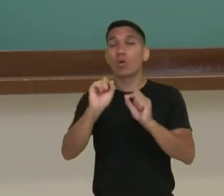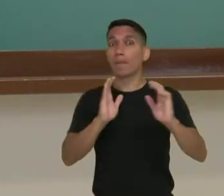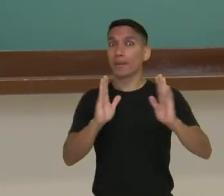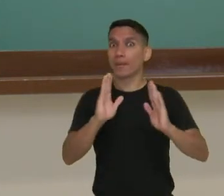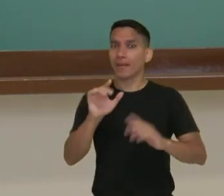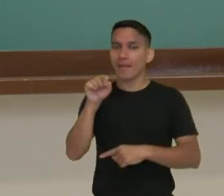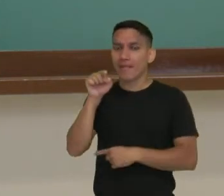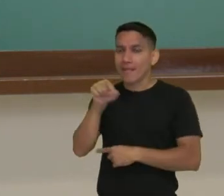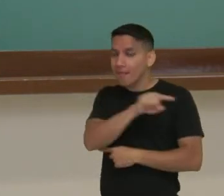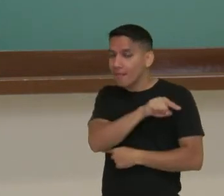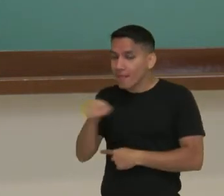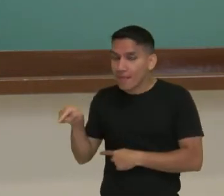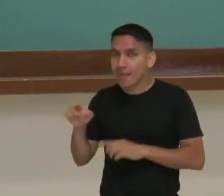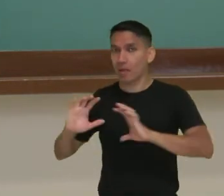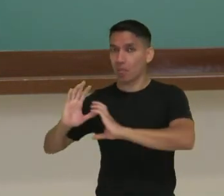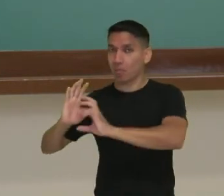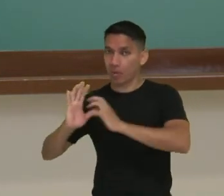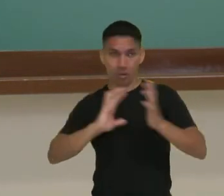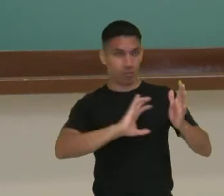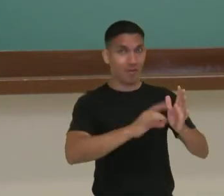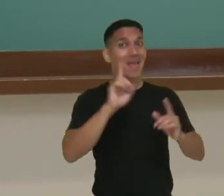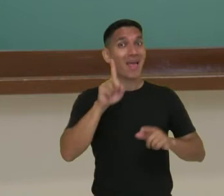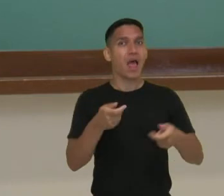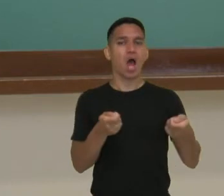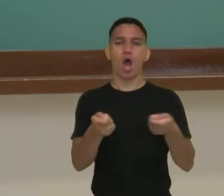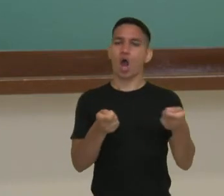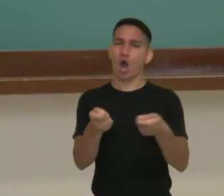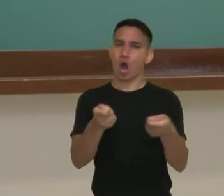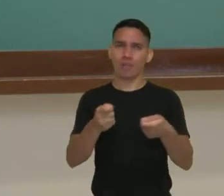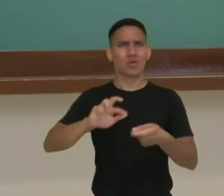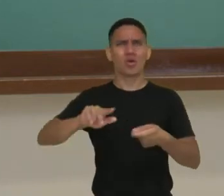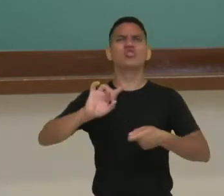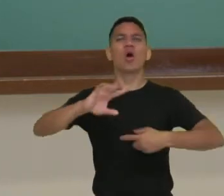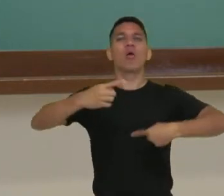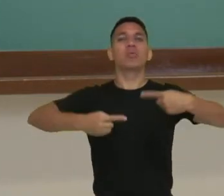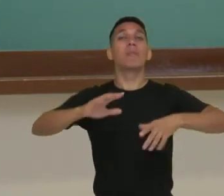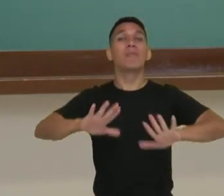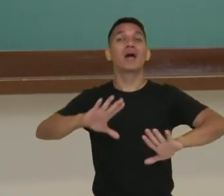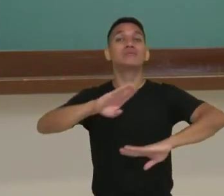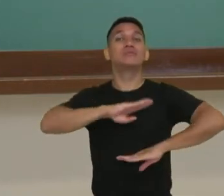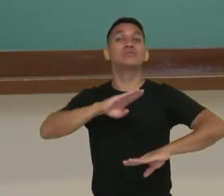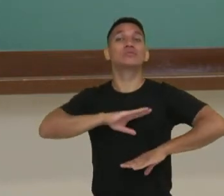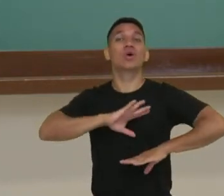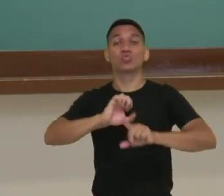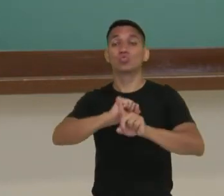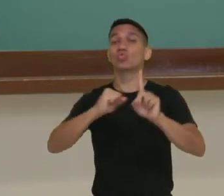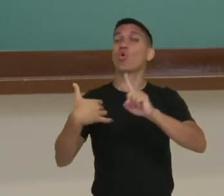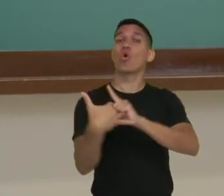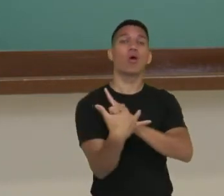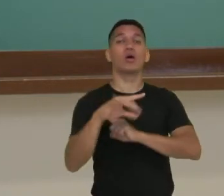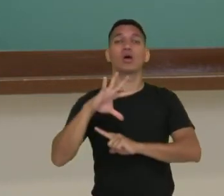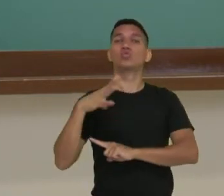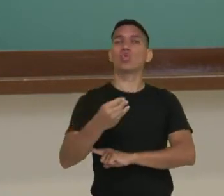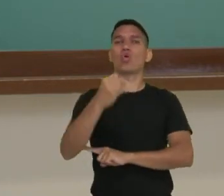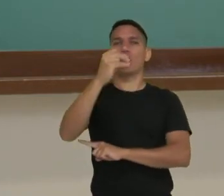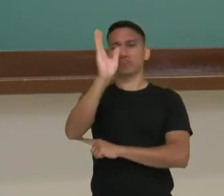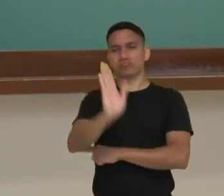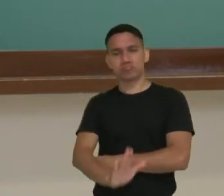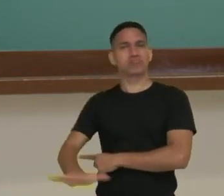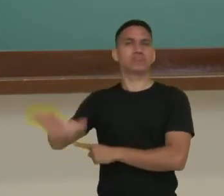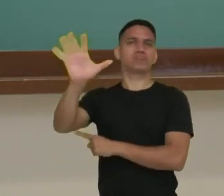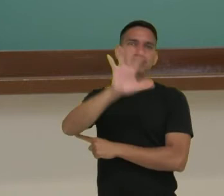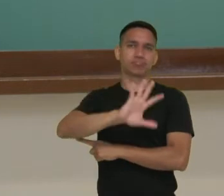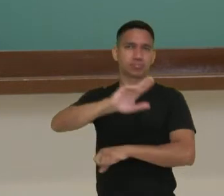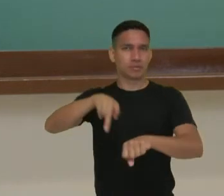que comandavam não só a política, mas o estado social da nação. E nós vamos ver que isso é